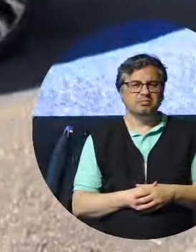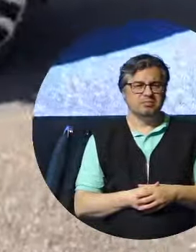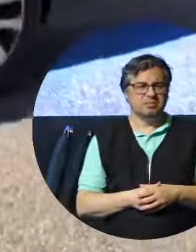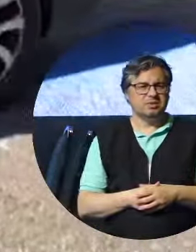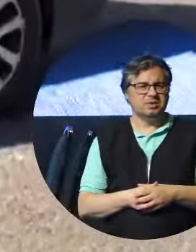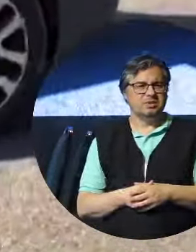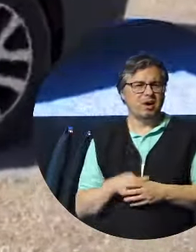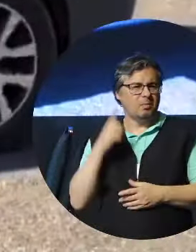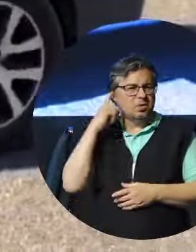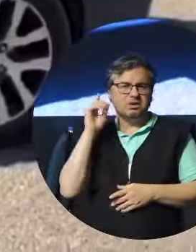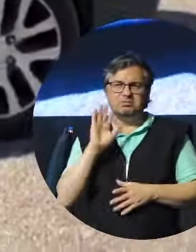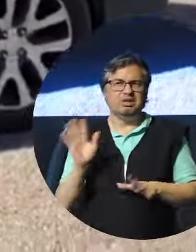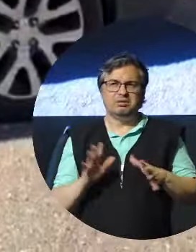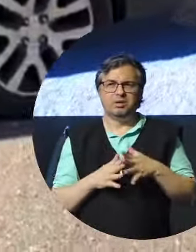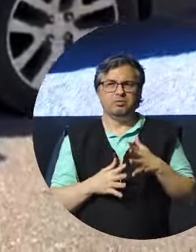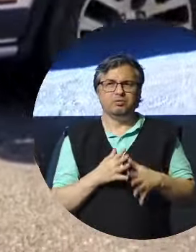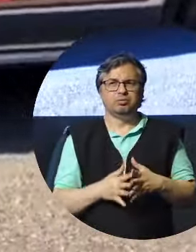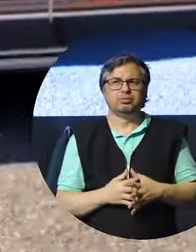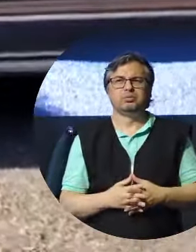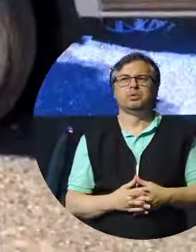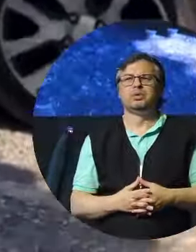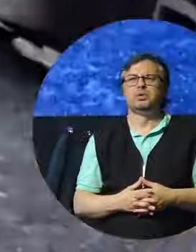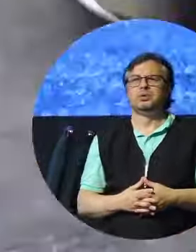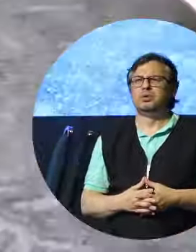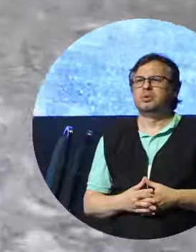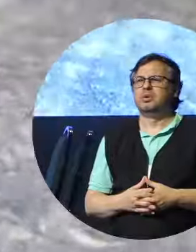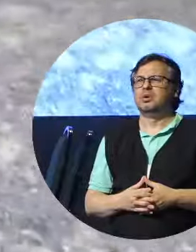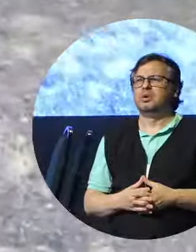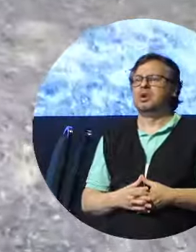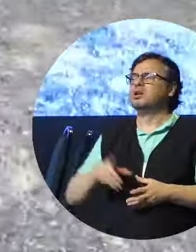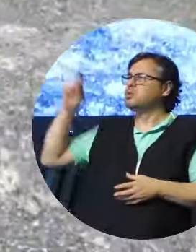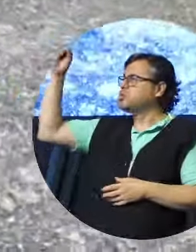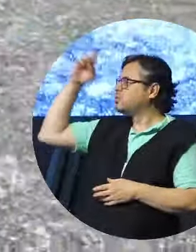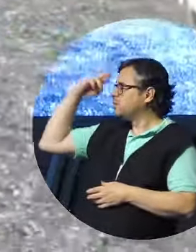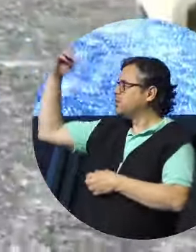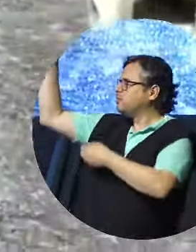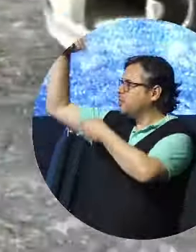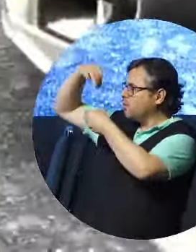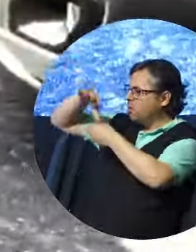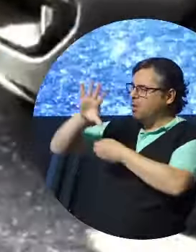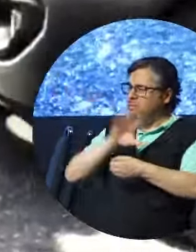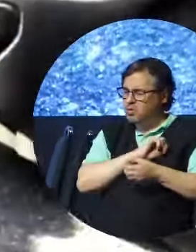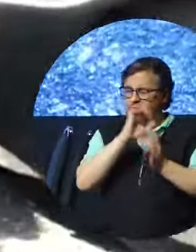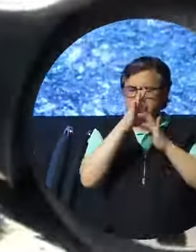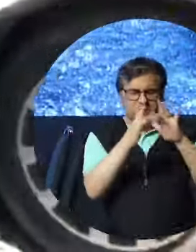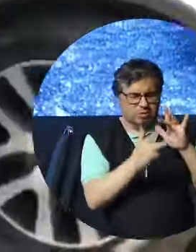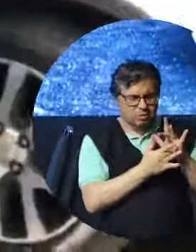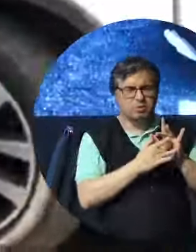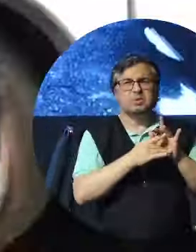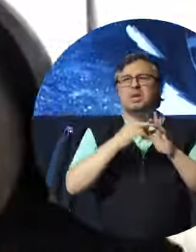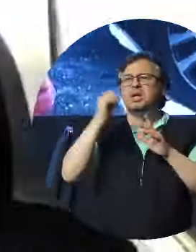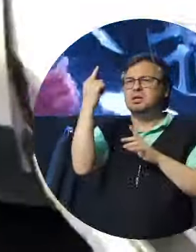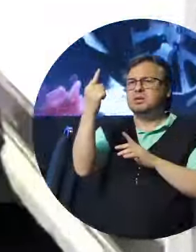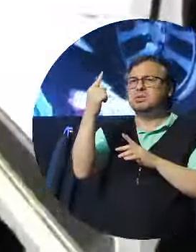Essas famílias haverão de experimentar o amor de Jesus. Esse foi um